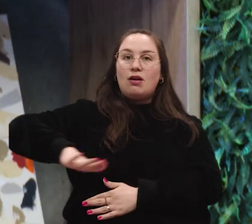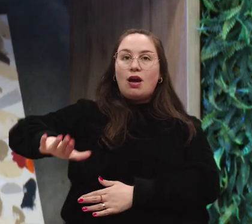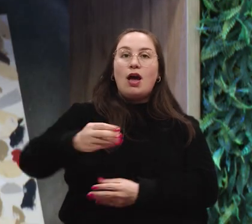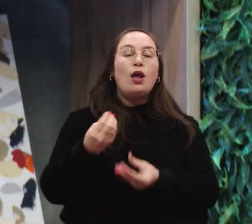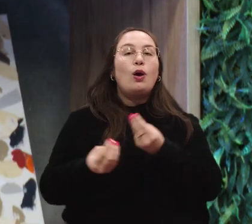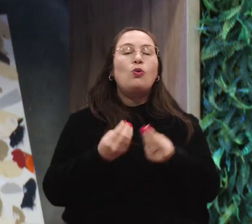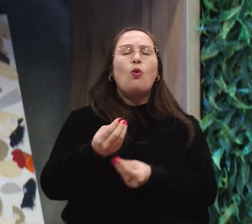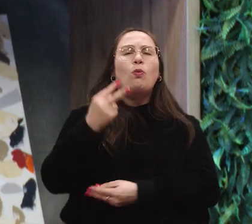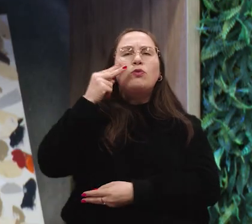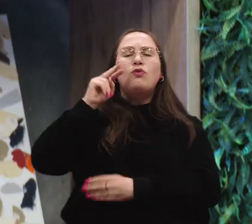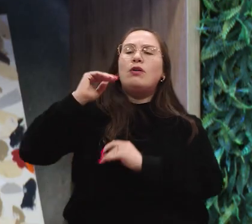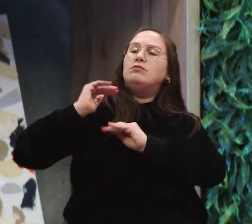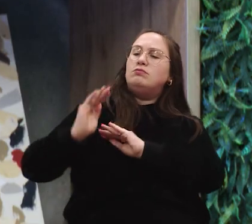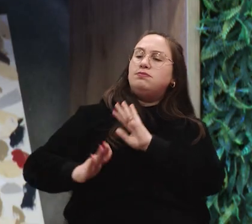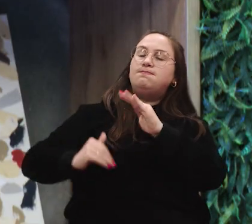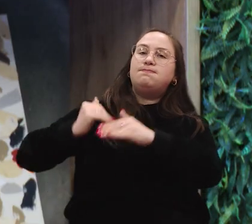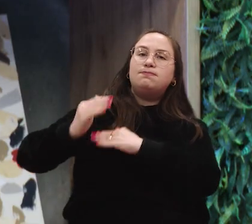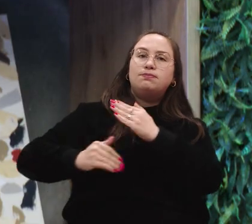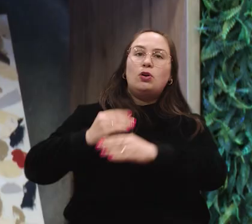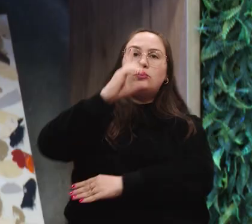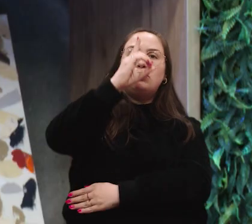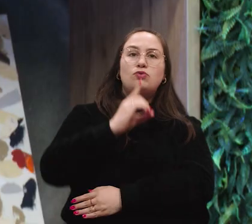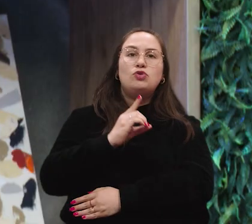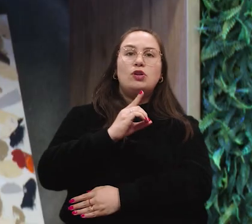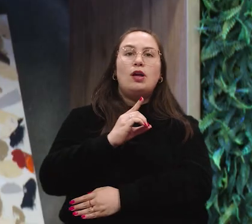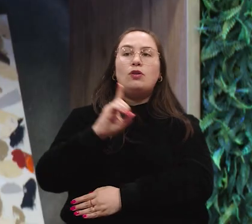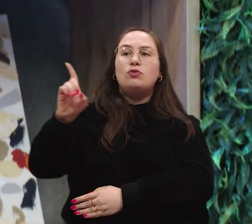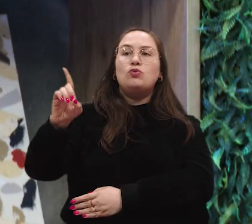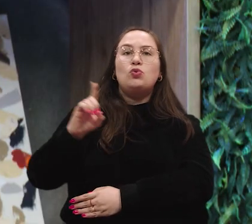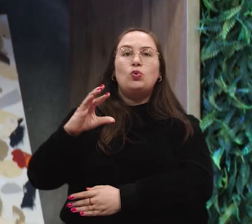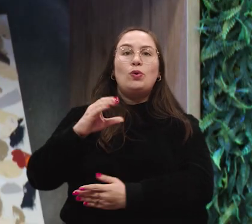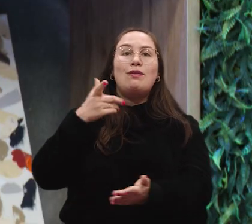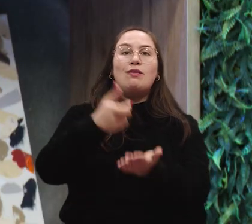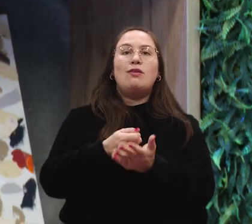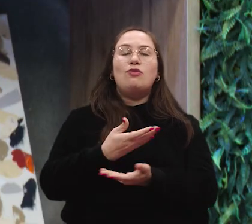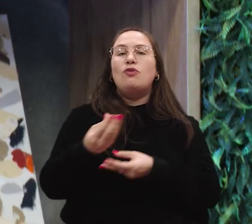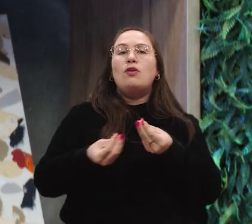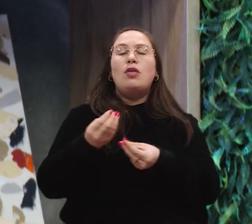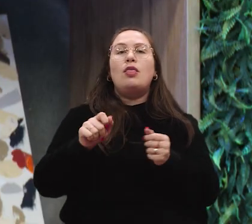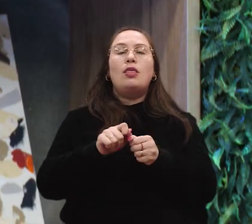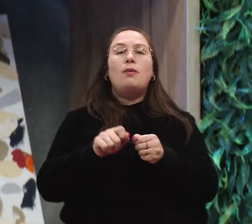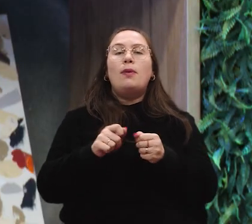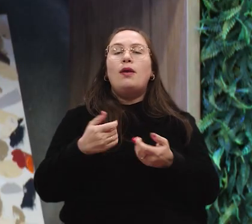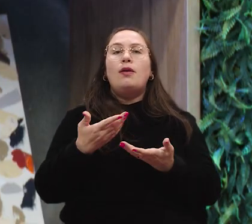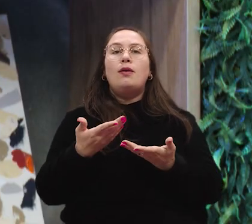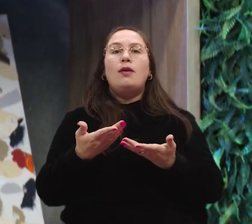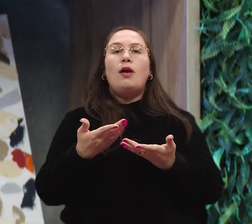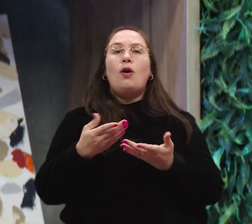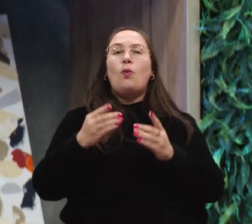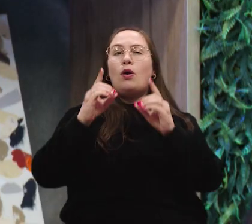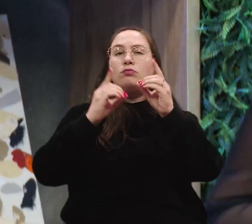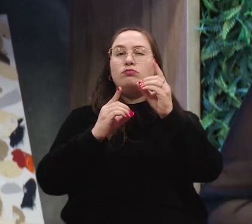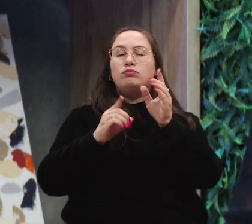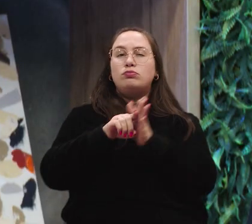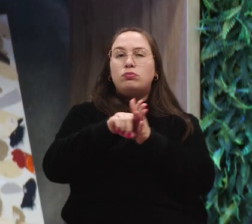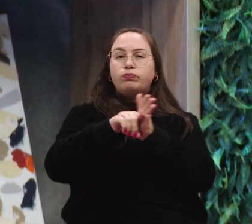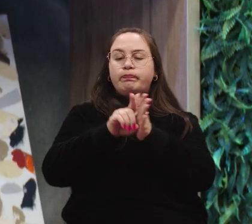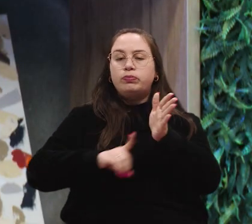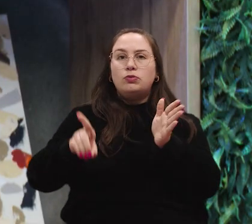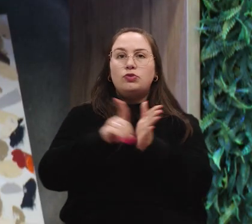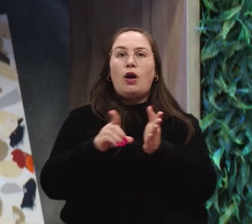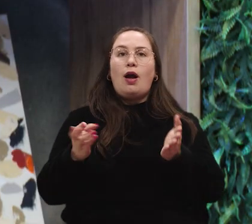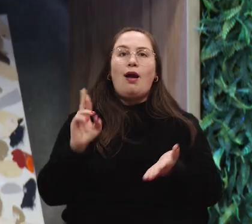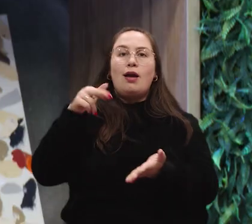área. Como que tu vê a evolução do direito do consumidor e principalmente como que tu acha que é esse diagnóstico que a gente